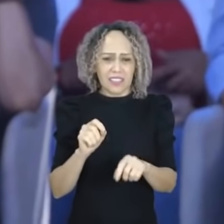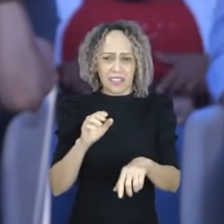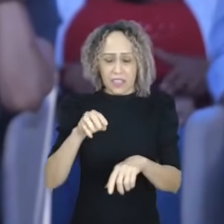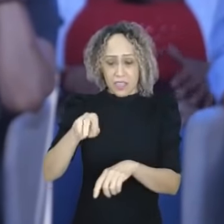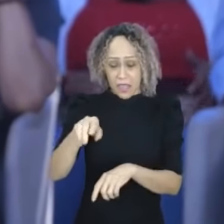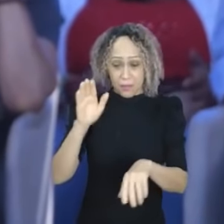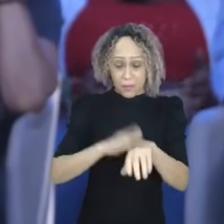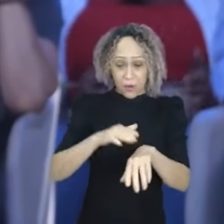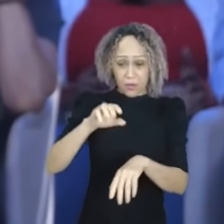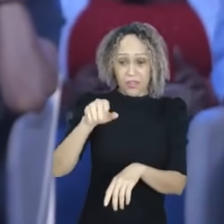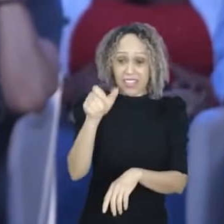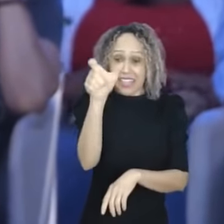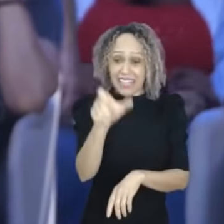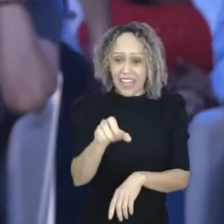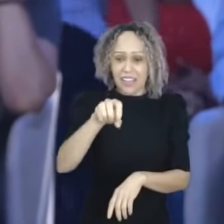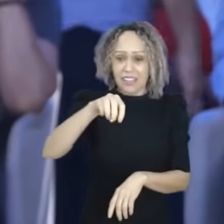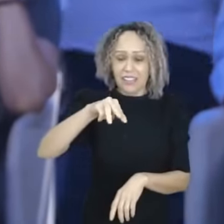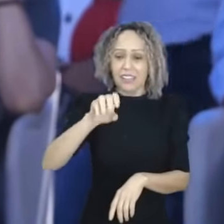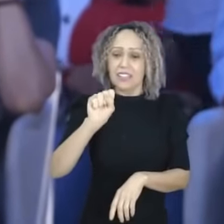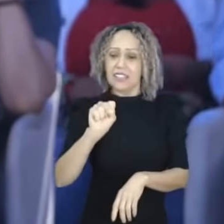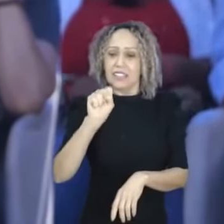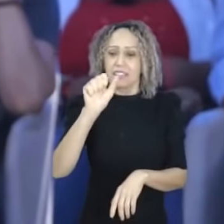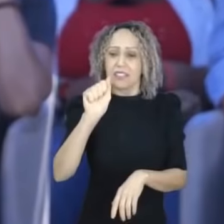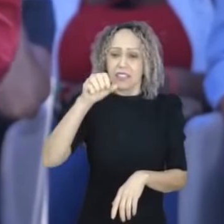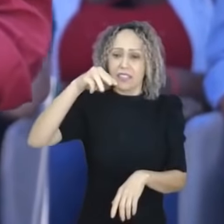Olha, o depoimento da